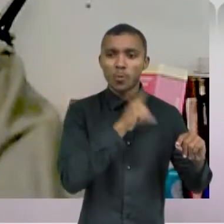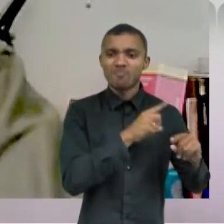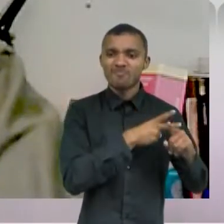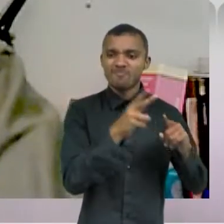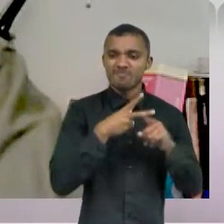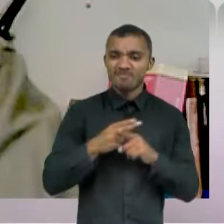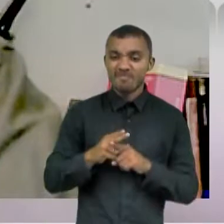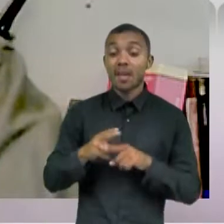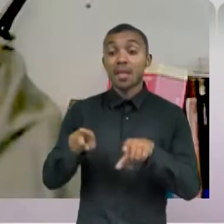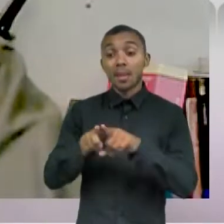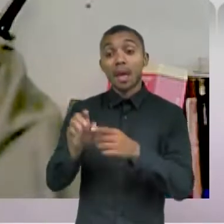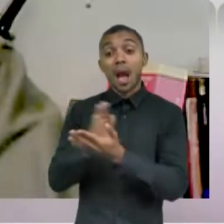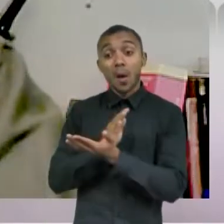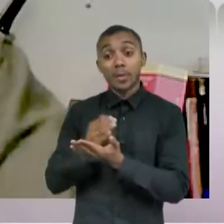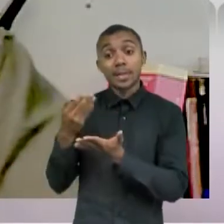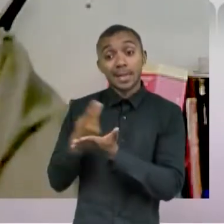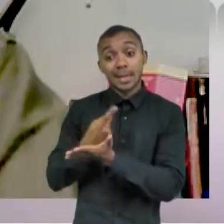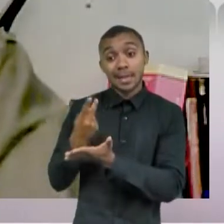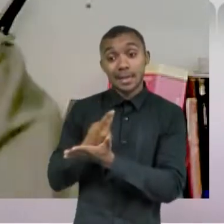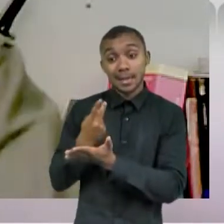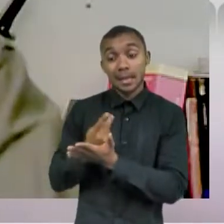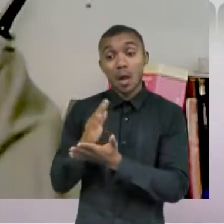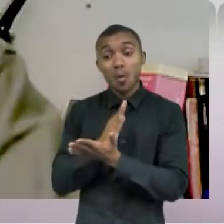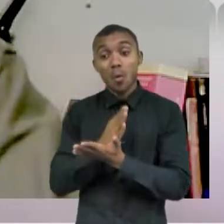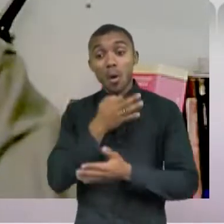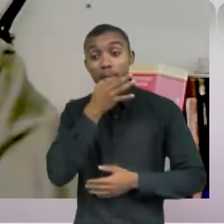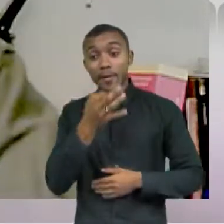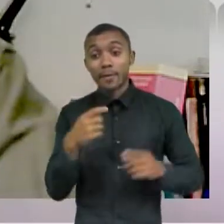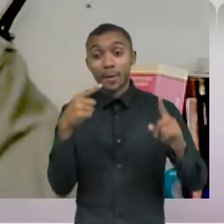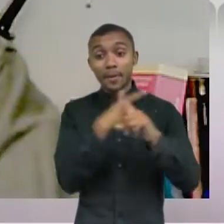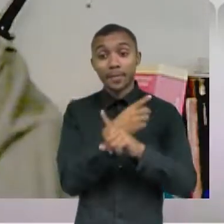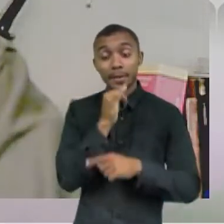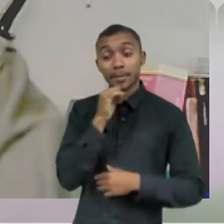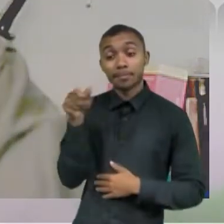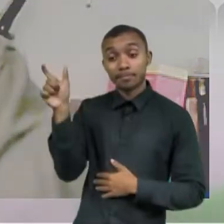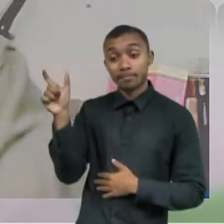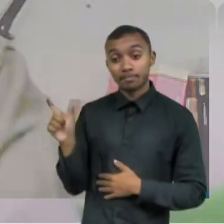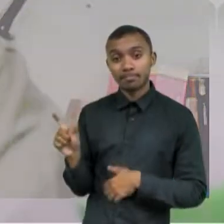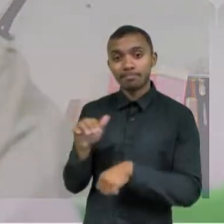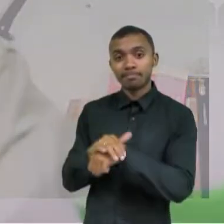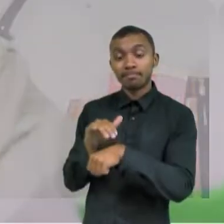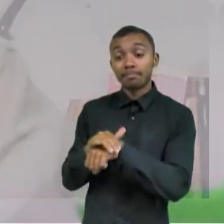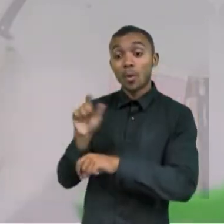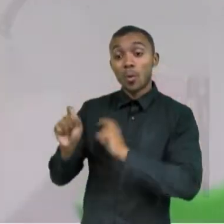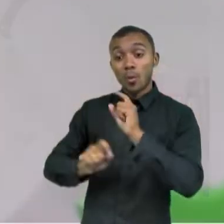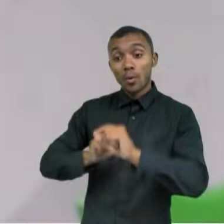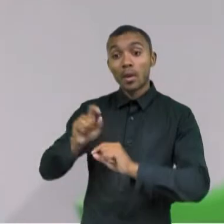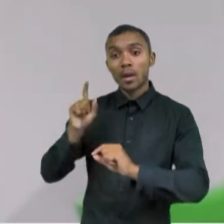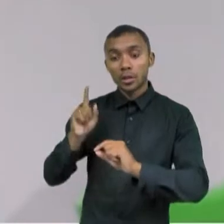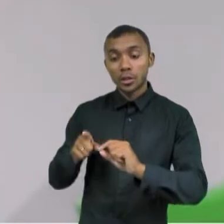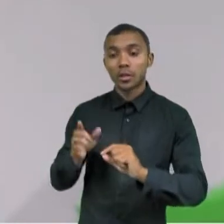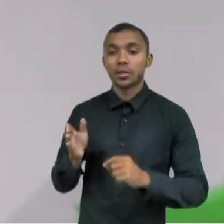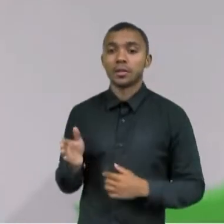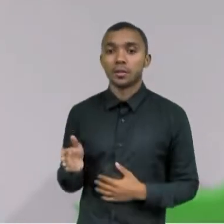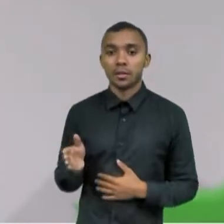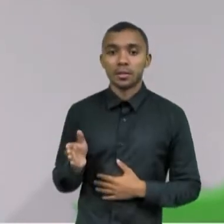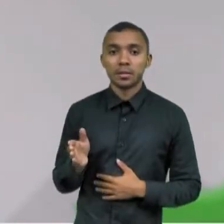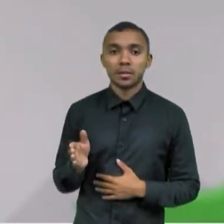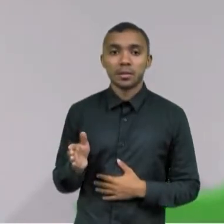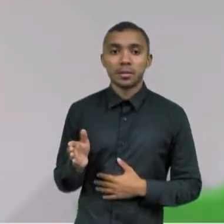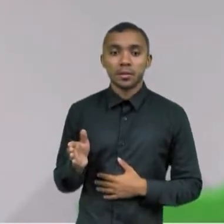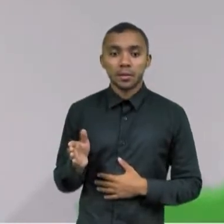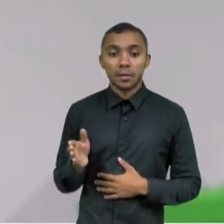né? Mas também as suas contradições, né? O homem que era, ao mesmo tempo, também, isso é um destaque, eu faço